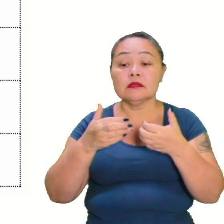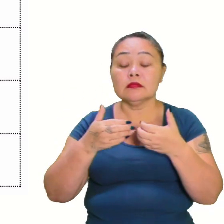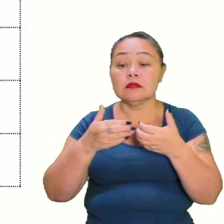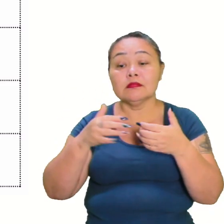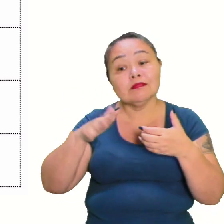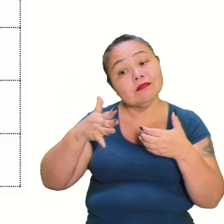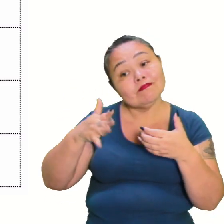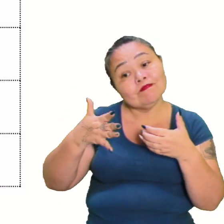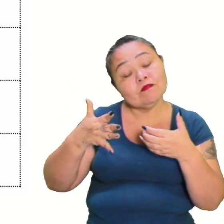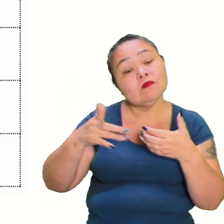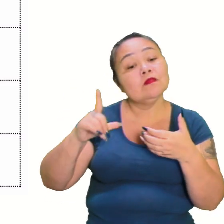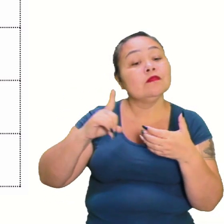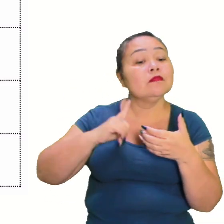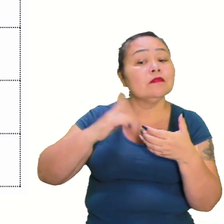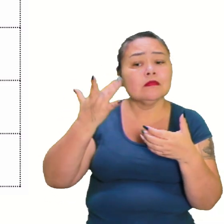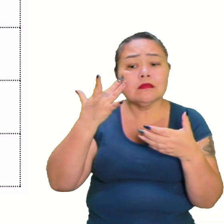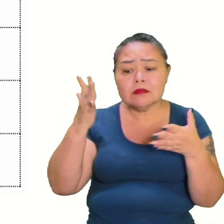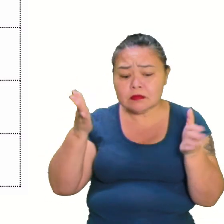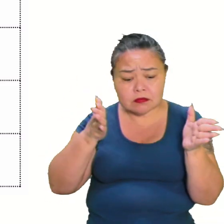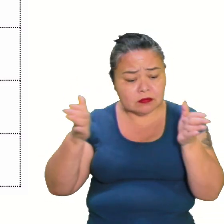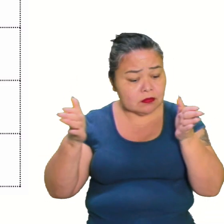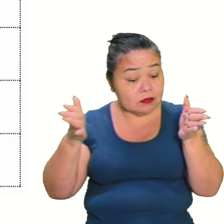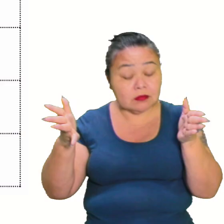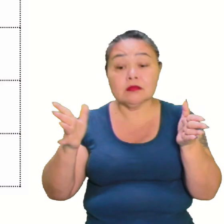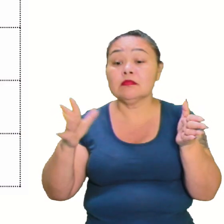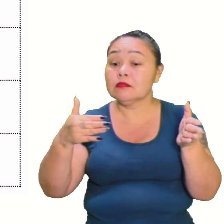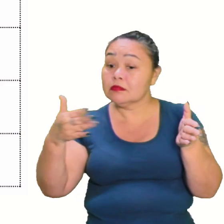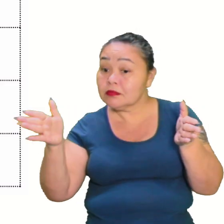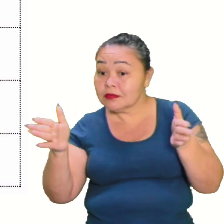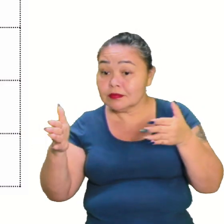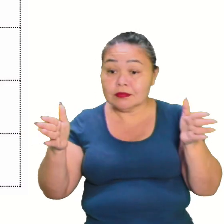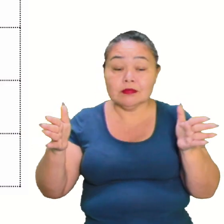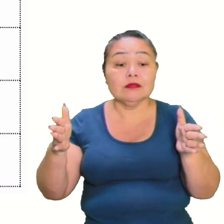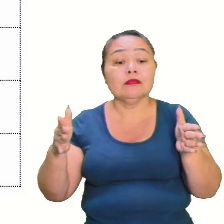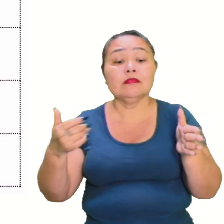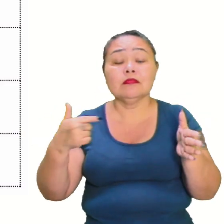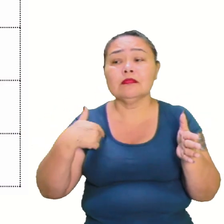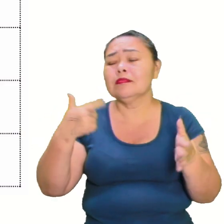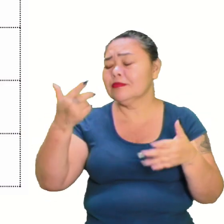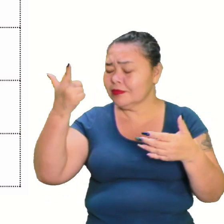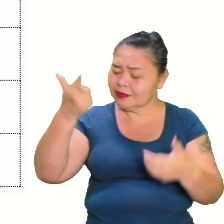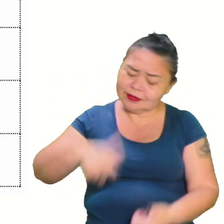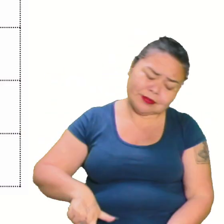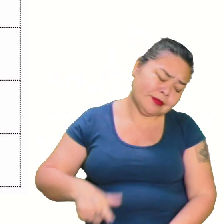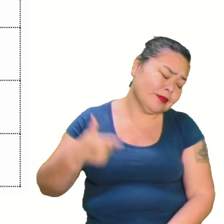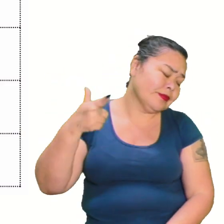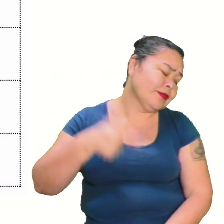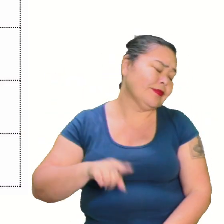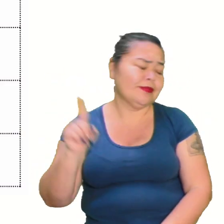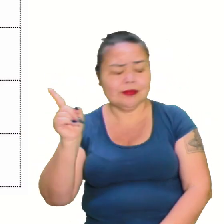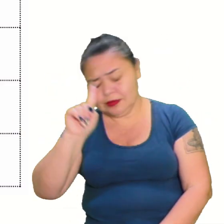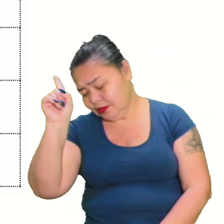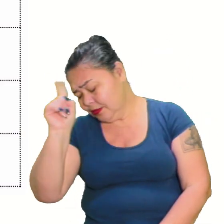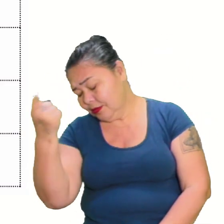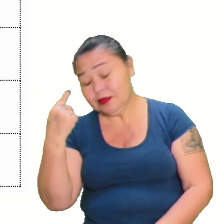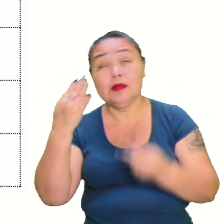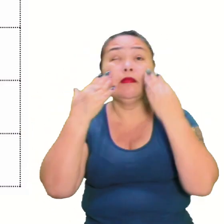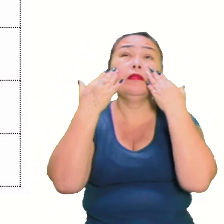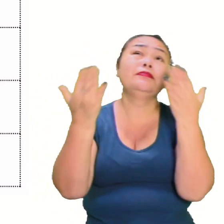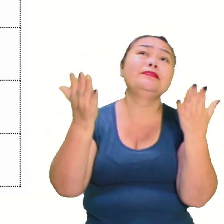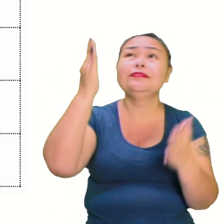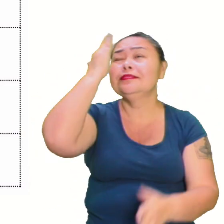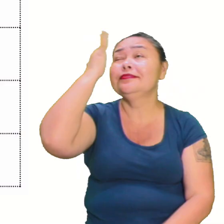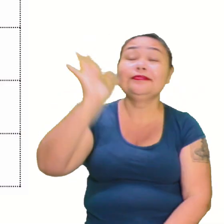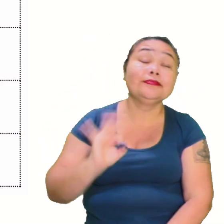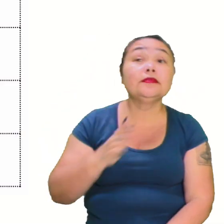intervalo semi-aberto, eu não vou contar com essas extremidades. Não, professor, não. De novo não, com esse negócio que eu não estou enxergando nada, não